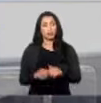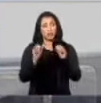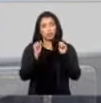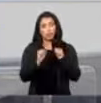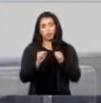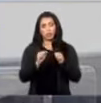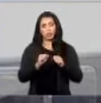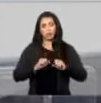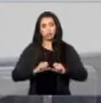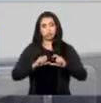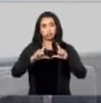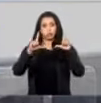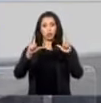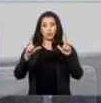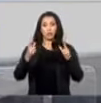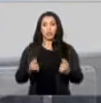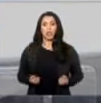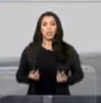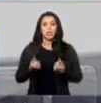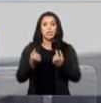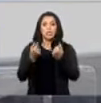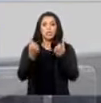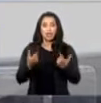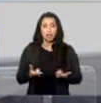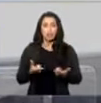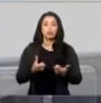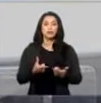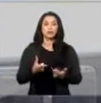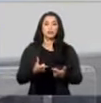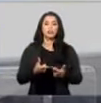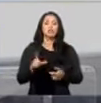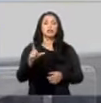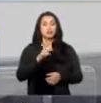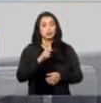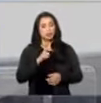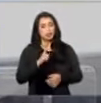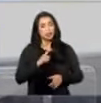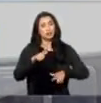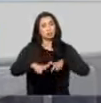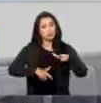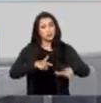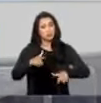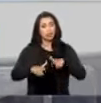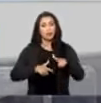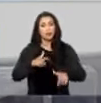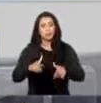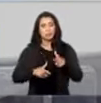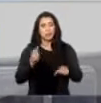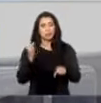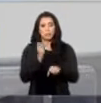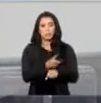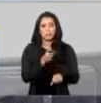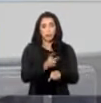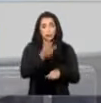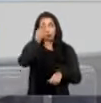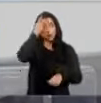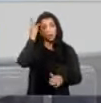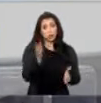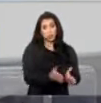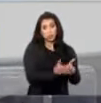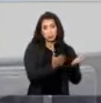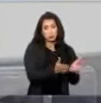produzindo obras, pode fazer com que as pessoas tenham empregos e possa qualquer pessoa que nasça com uma origem simples, humilde, pobre,